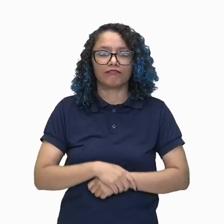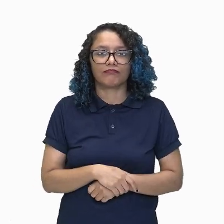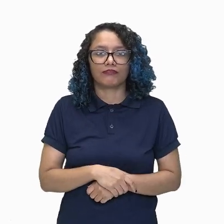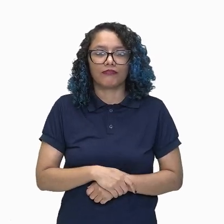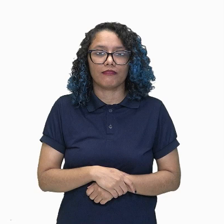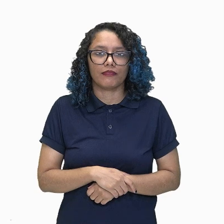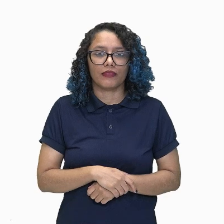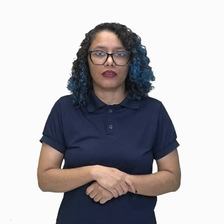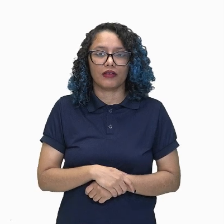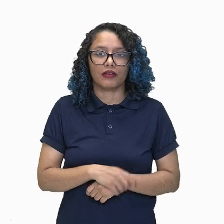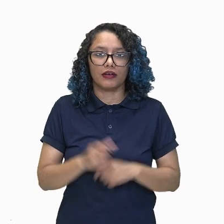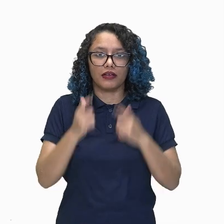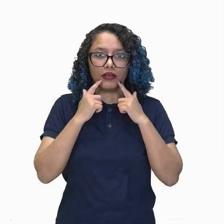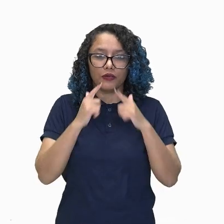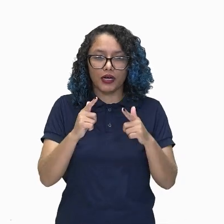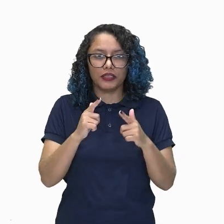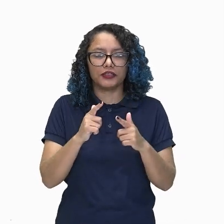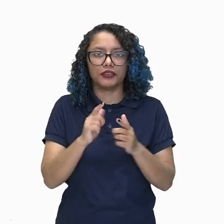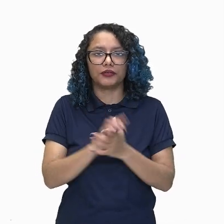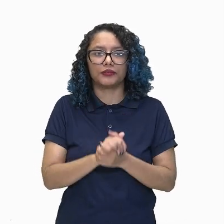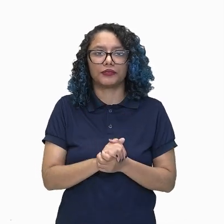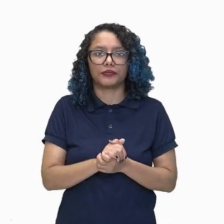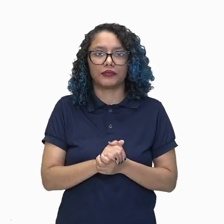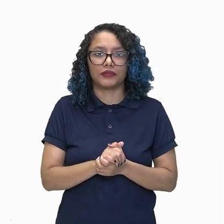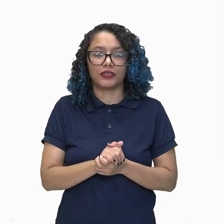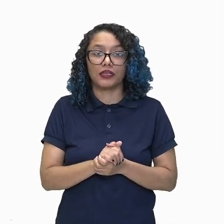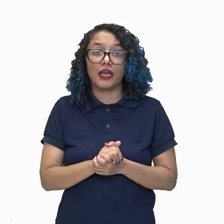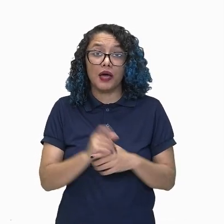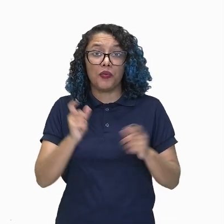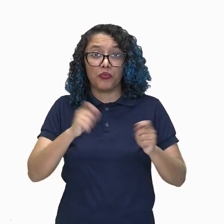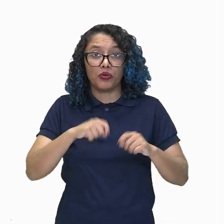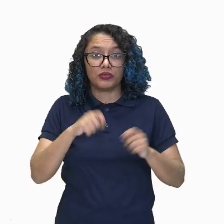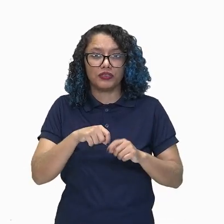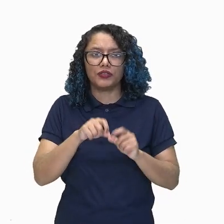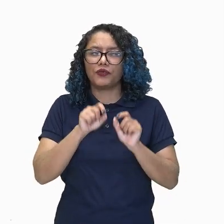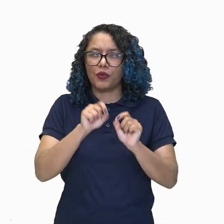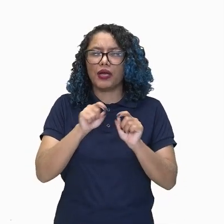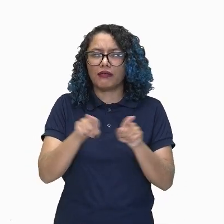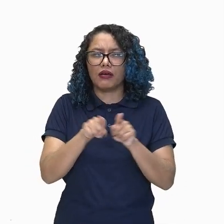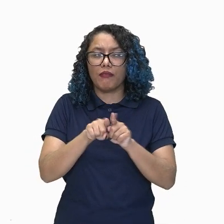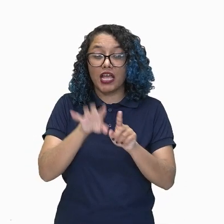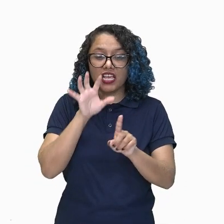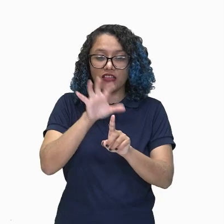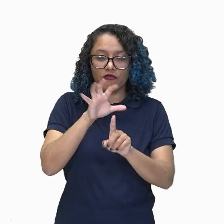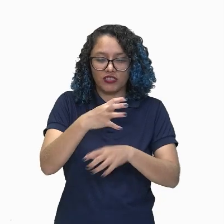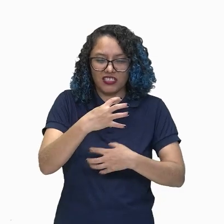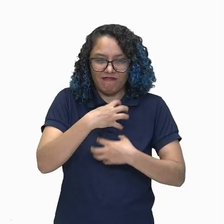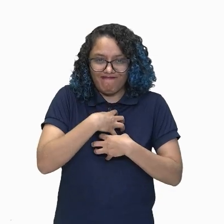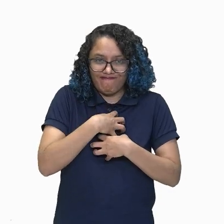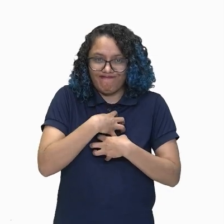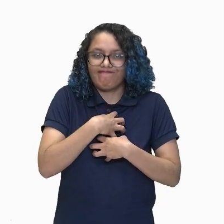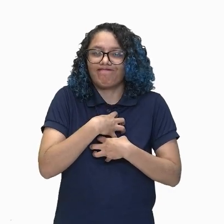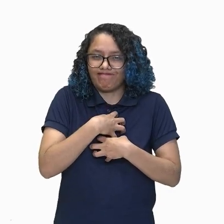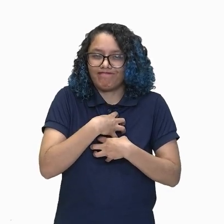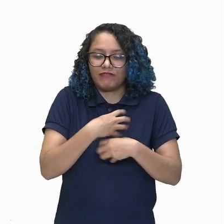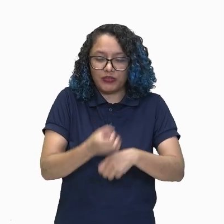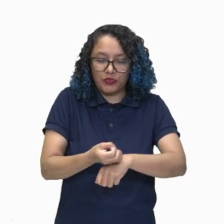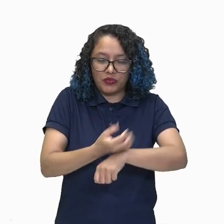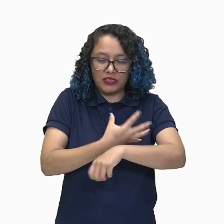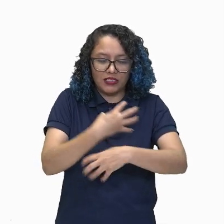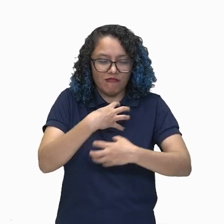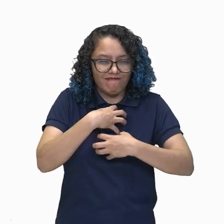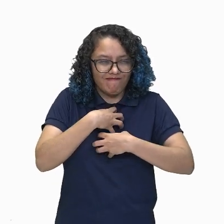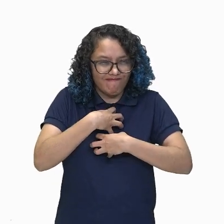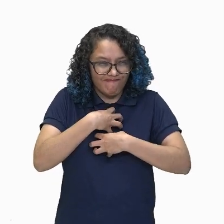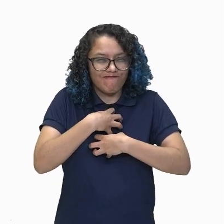vai, em algum momento, vai até atingir o seu emocional, né? Que é a parte mais sensível do